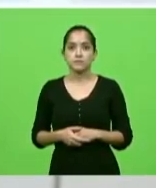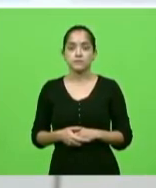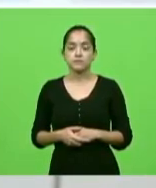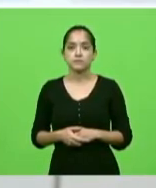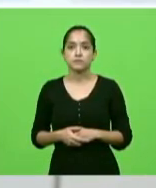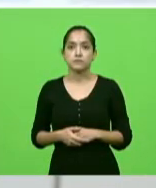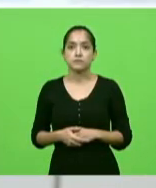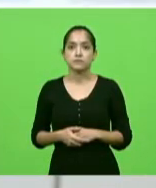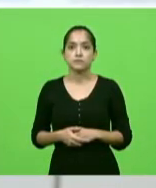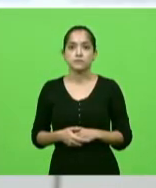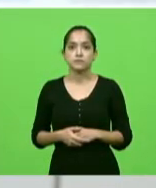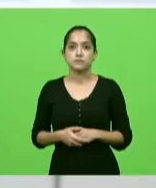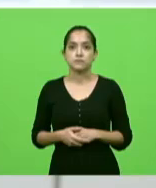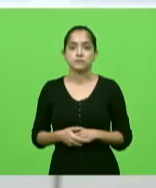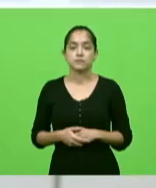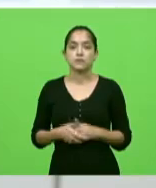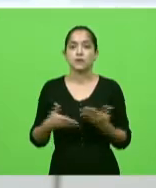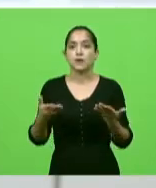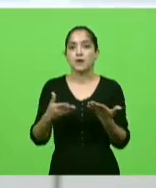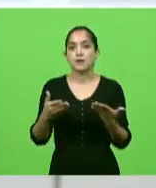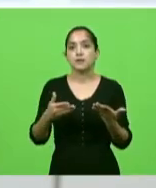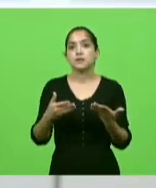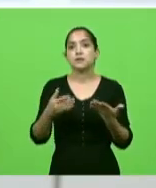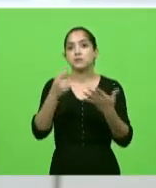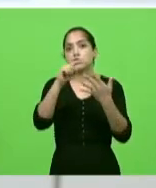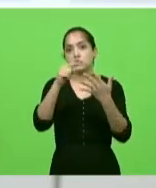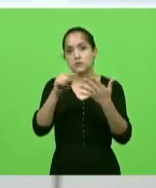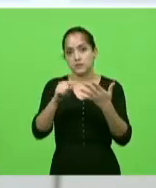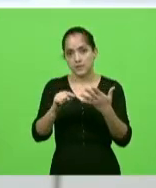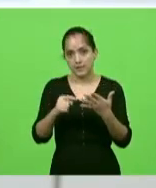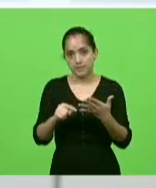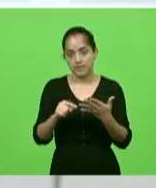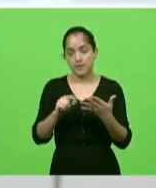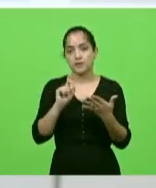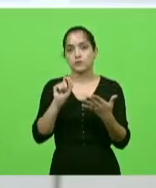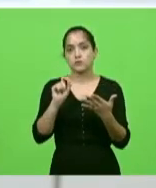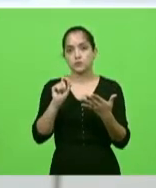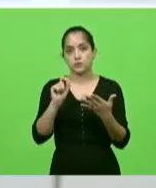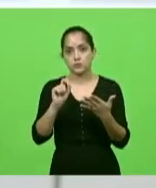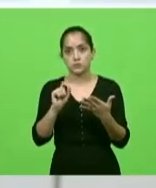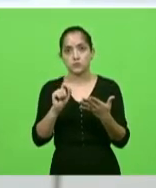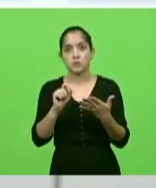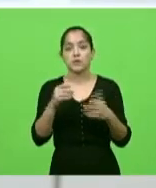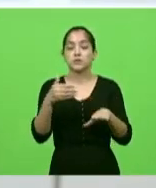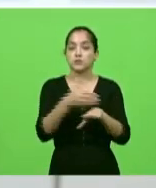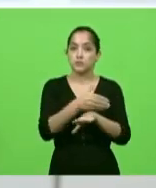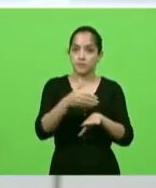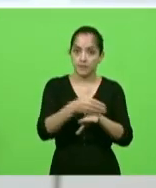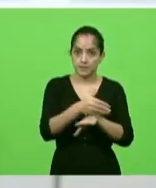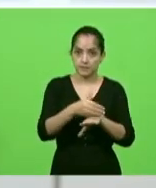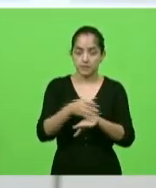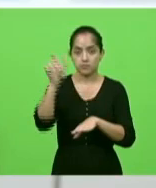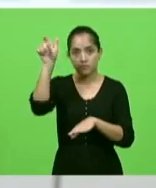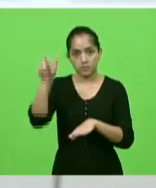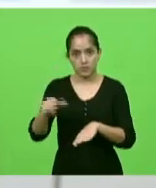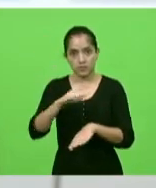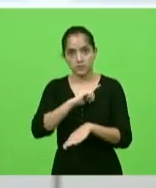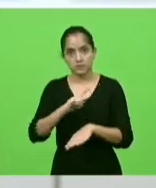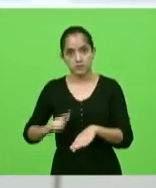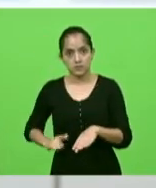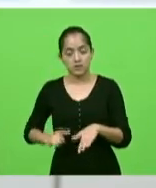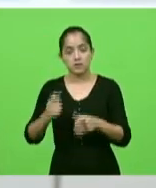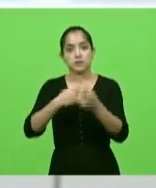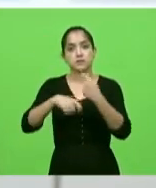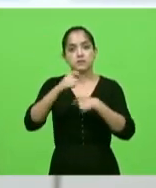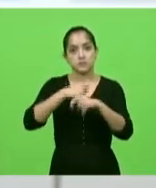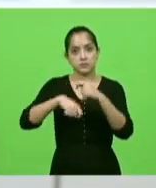e aqui os elementos constituem que constitui os indícios de participação do Senhor governador da negociação